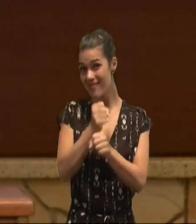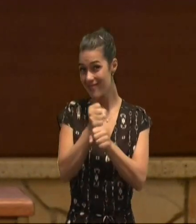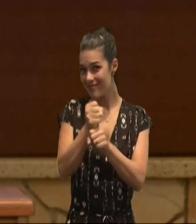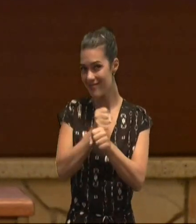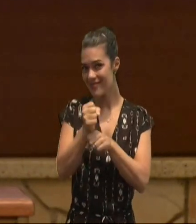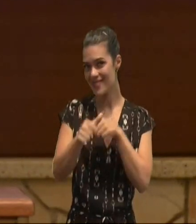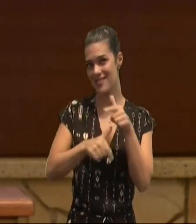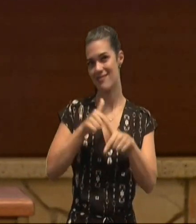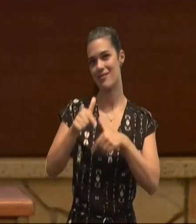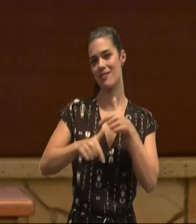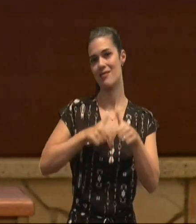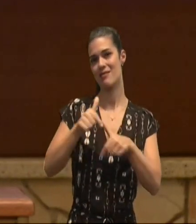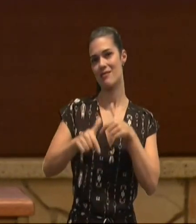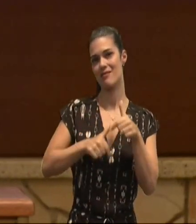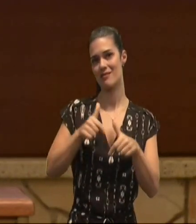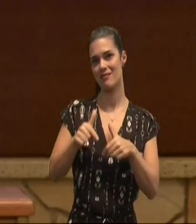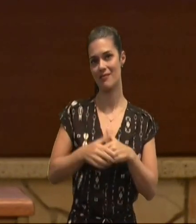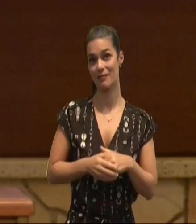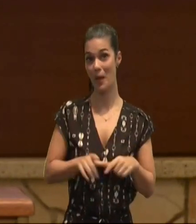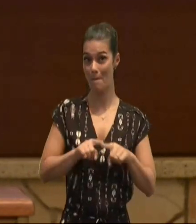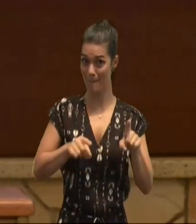Mas a tragédia não termina aí.